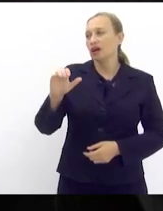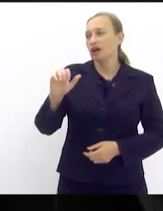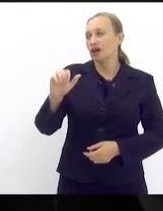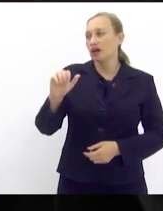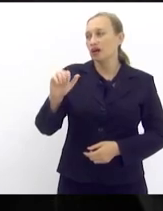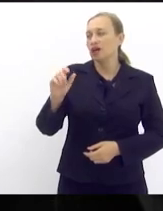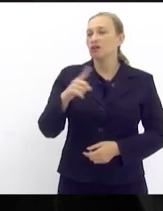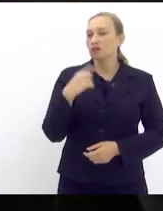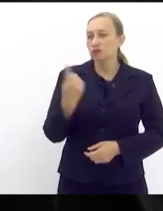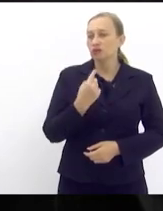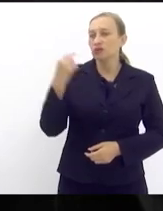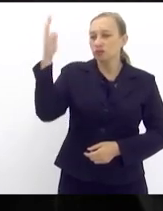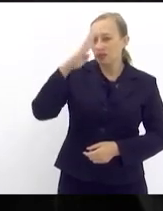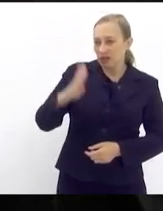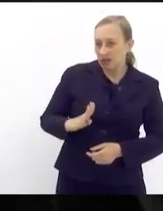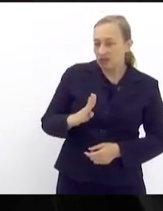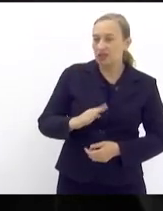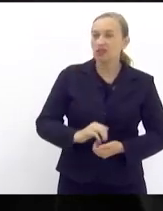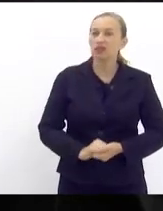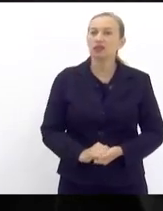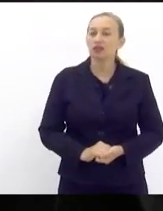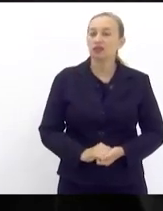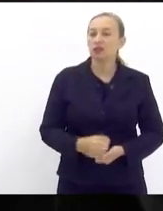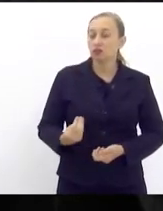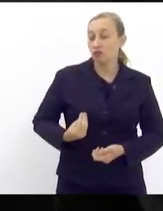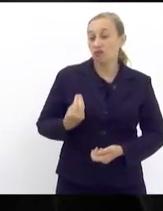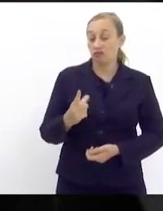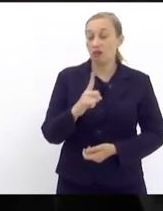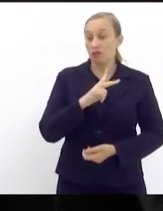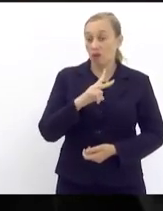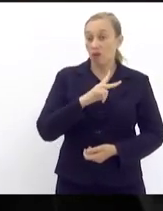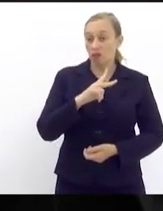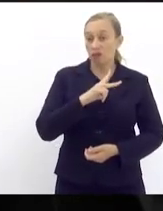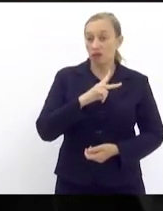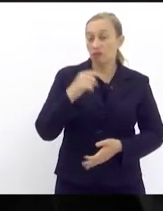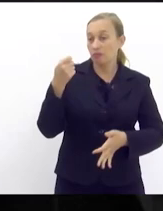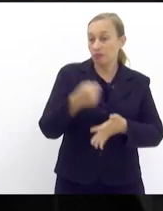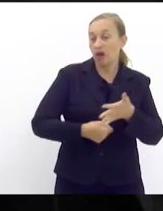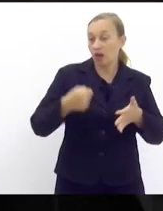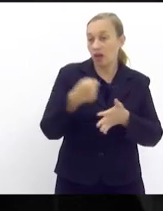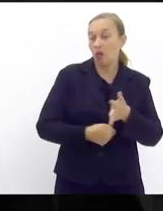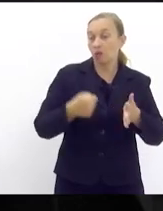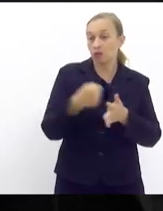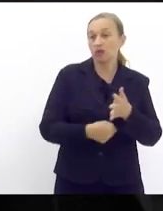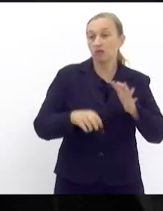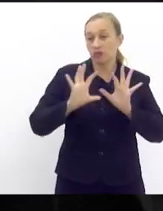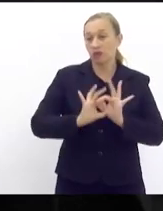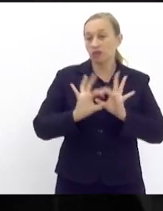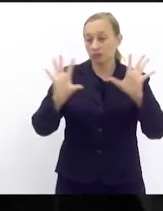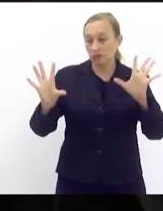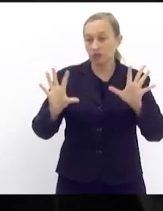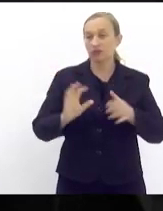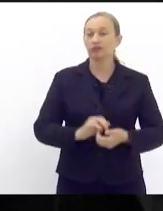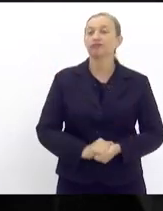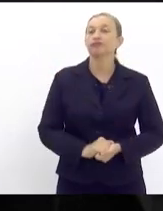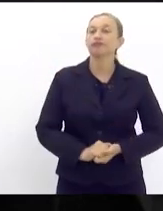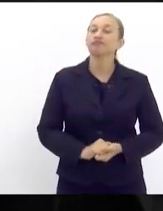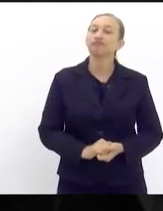tombou dando a sua própria vida pela luta favor da democracia